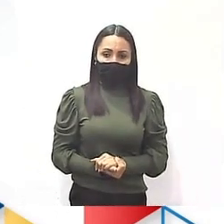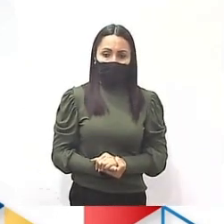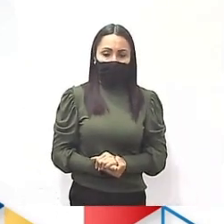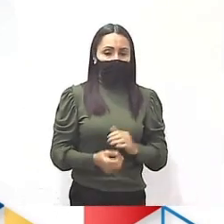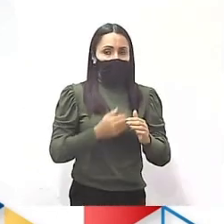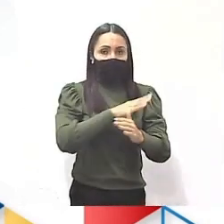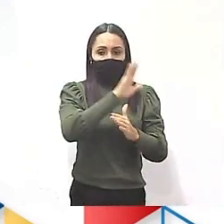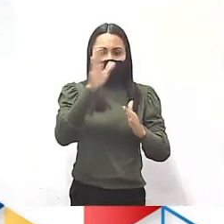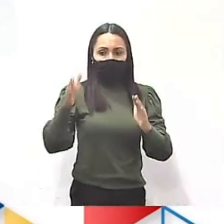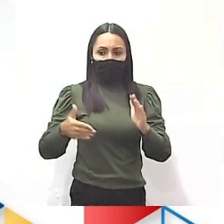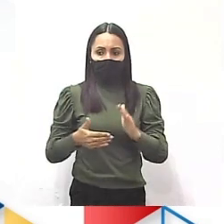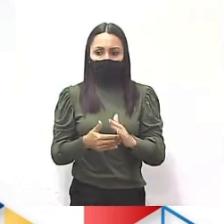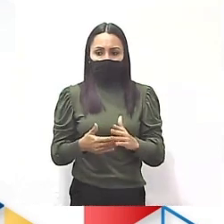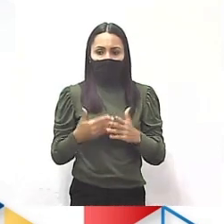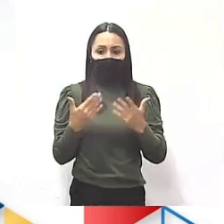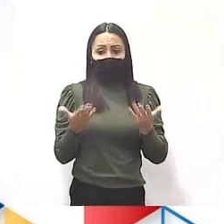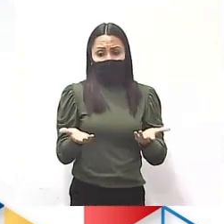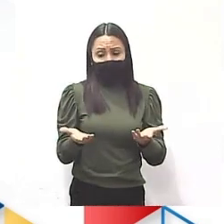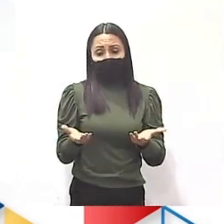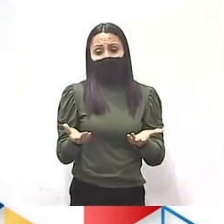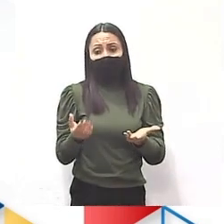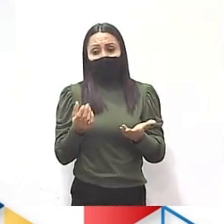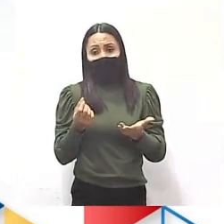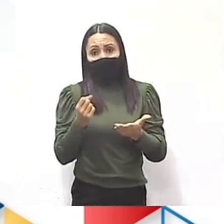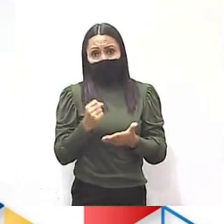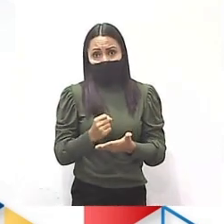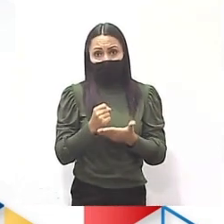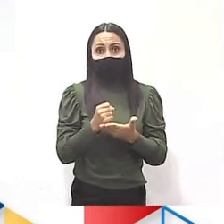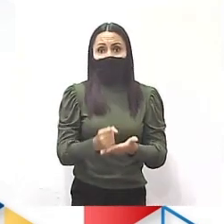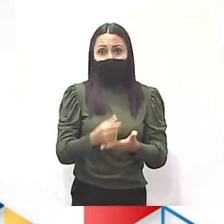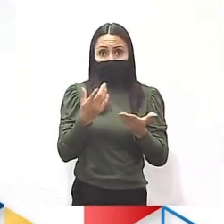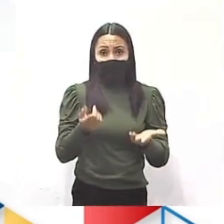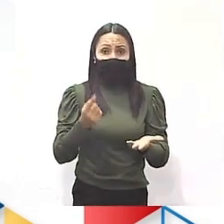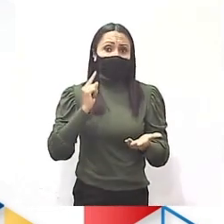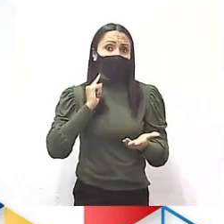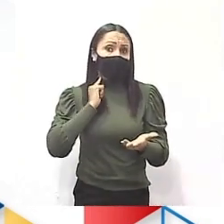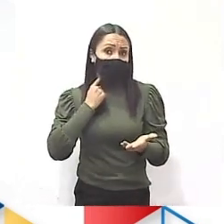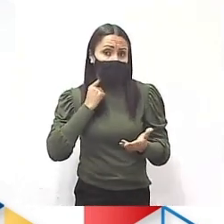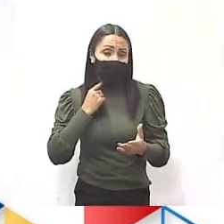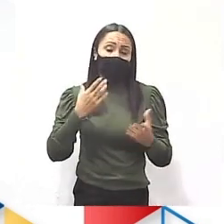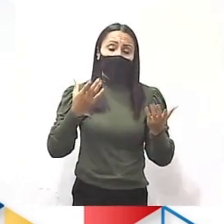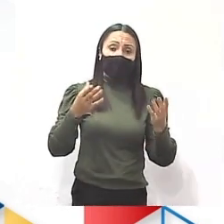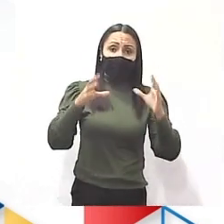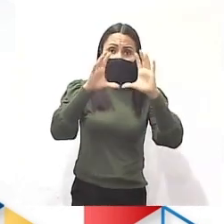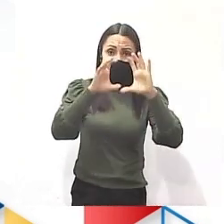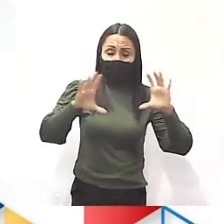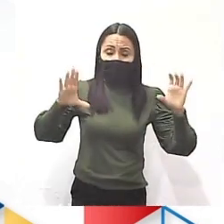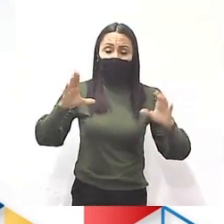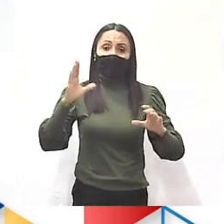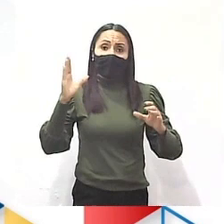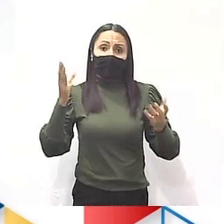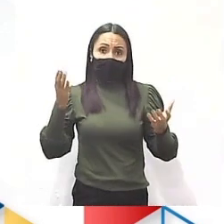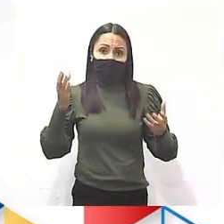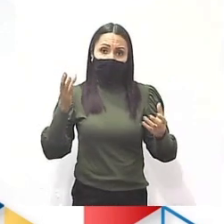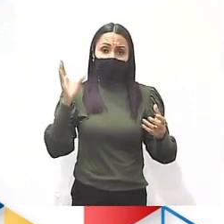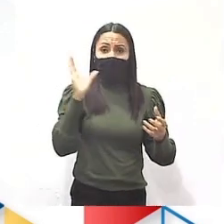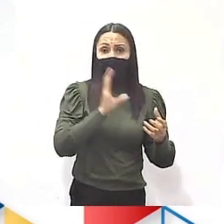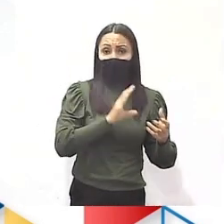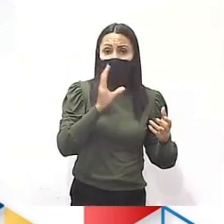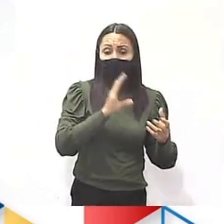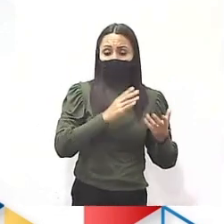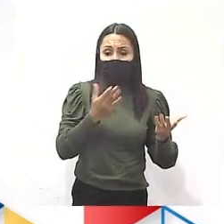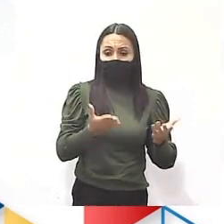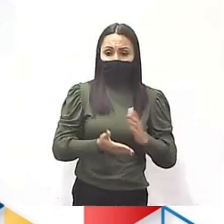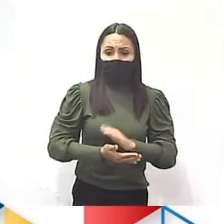Tudo isso daí vai contribuir para a formação das ilhas de calor. Olha aí essa imagem aí, onde